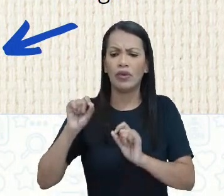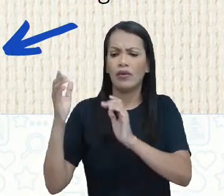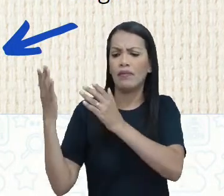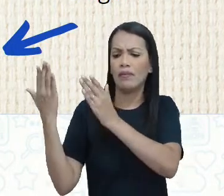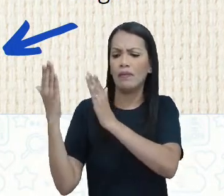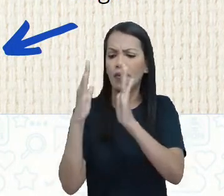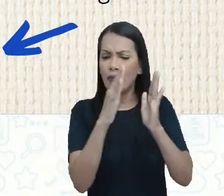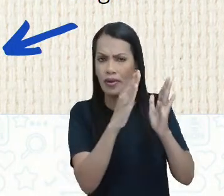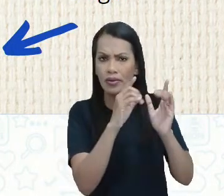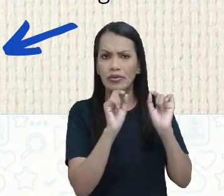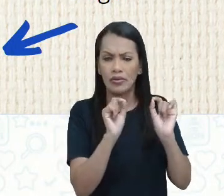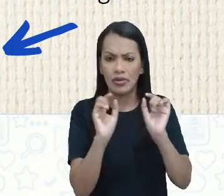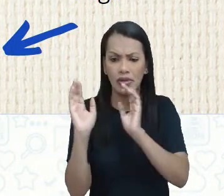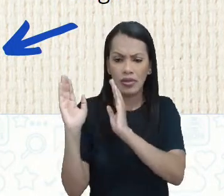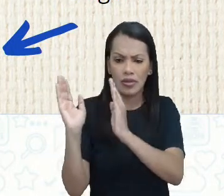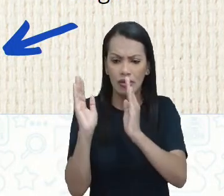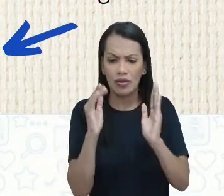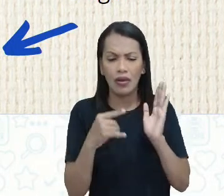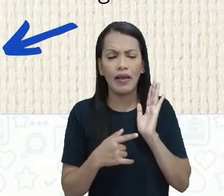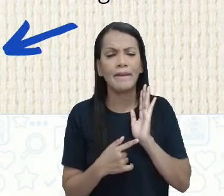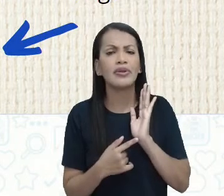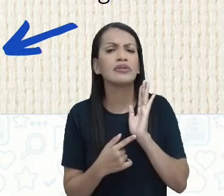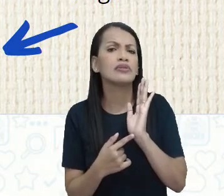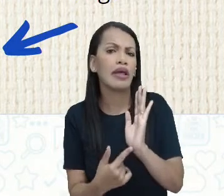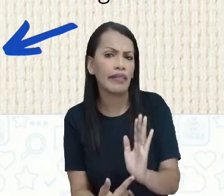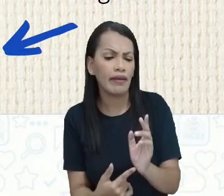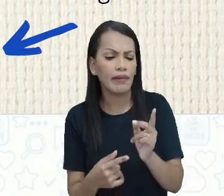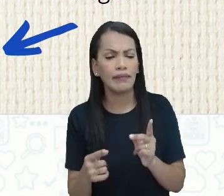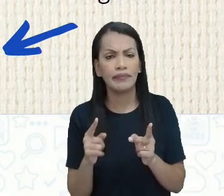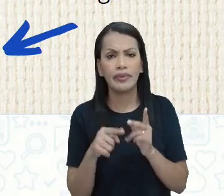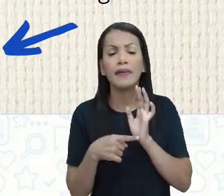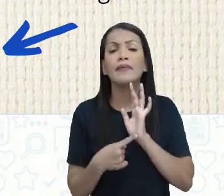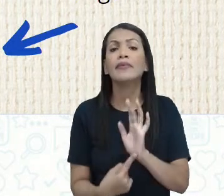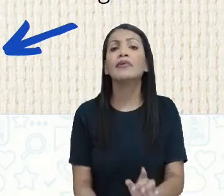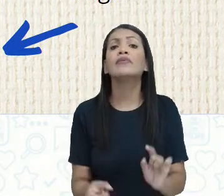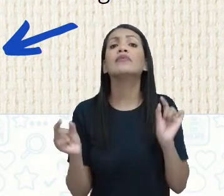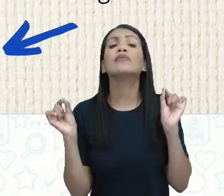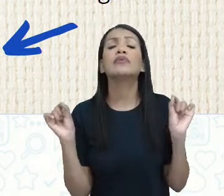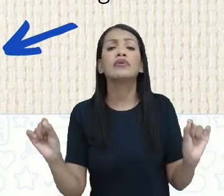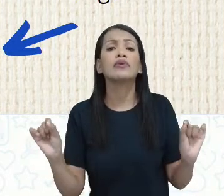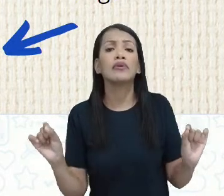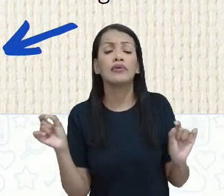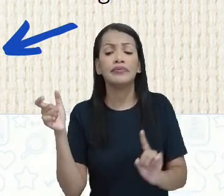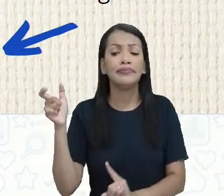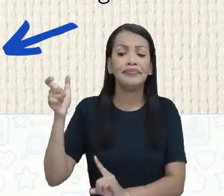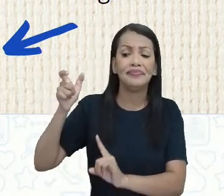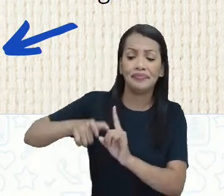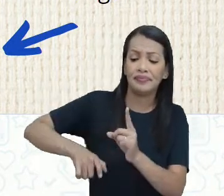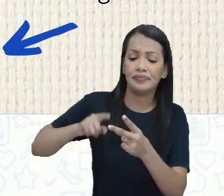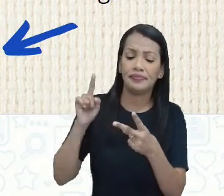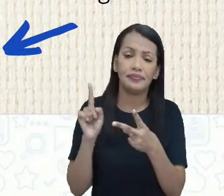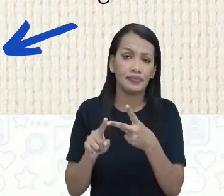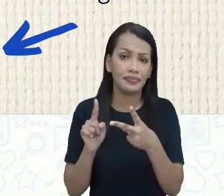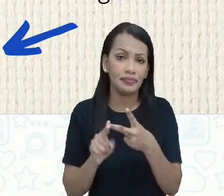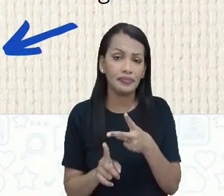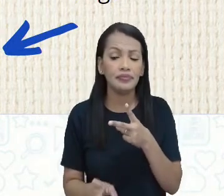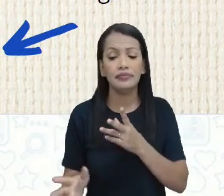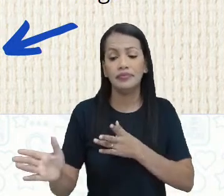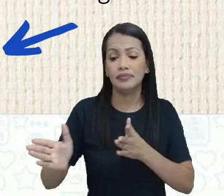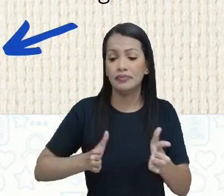bem tradicionalzinha, né? A gente tem a apresentação. Apresentação de quê, Vivi? Das personagens, do tempo,